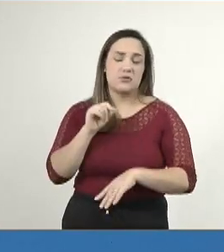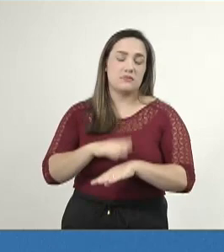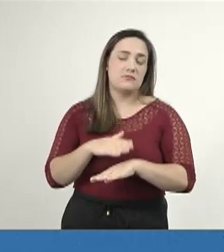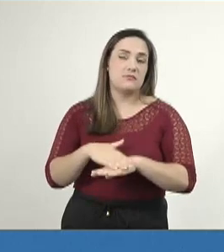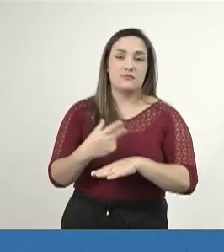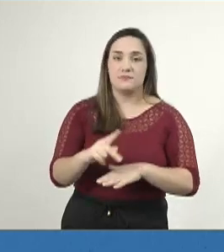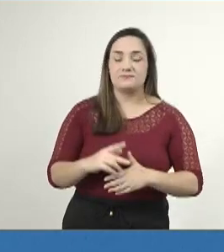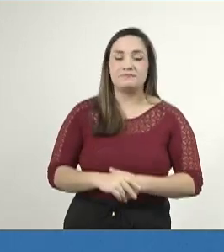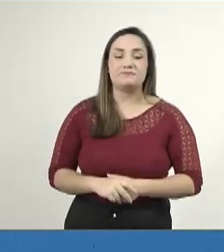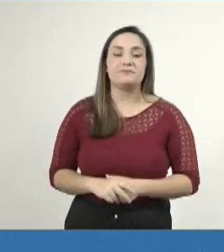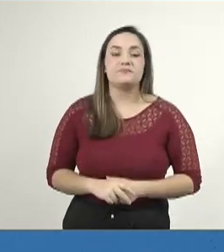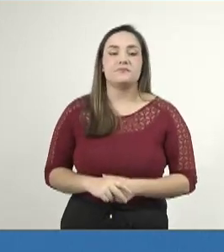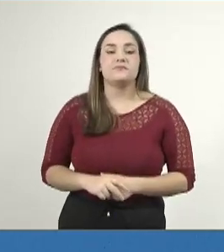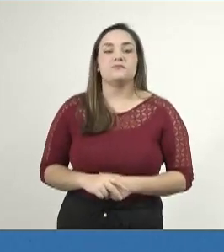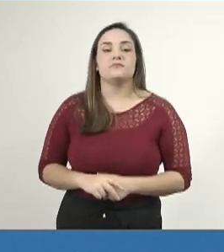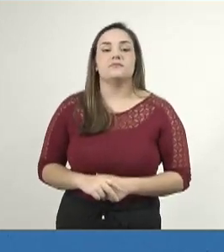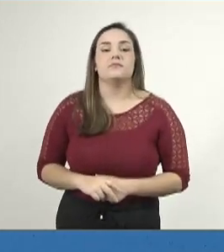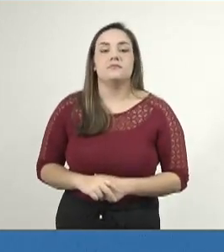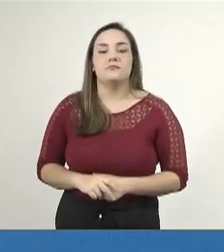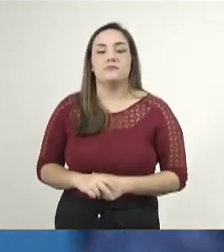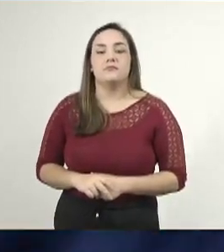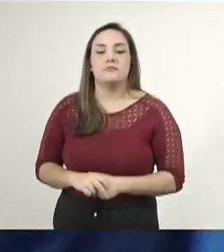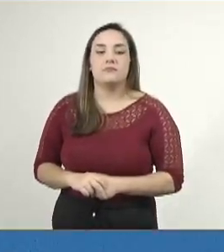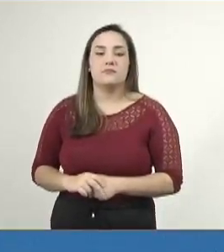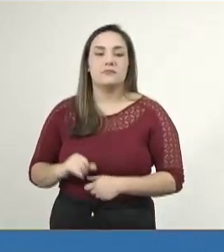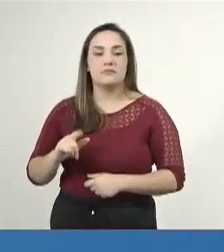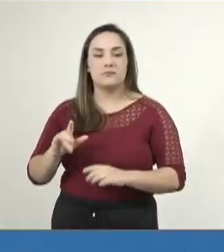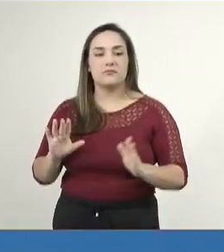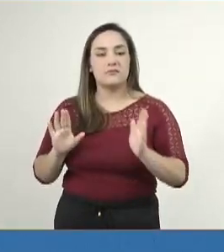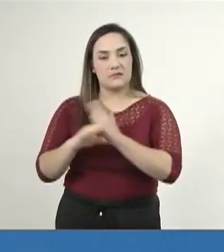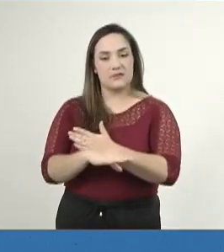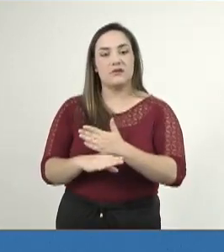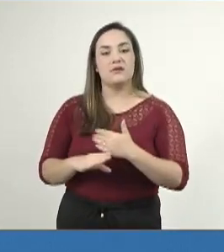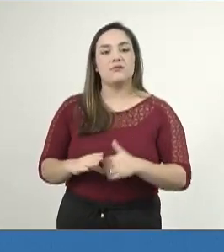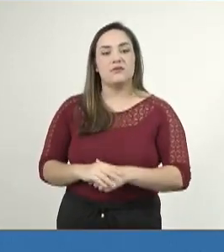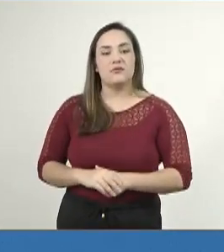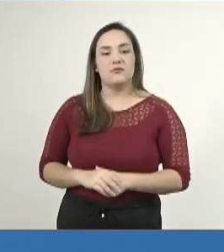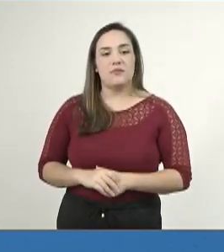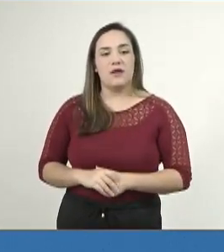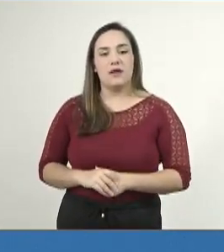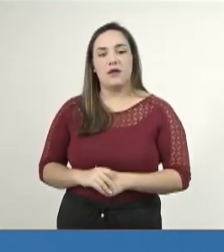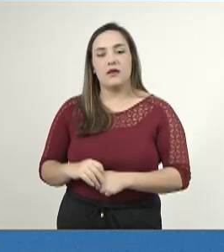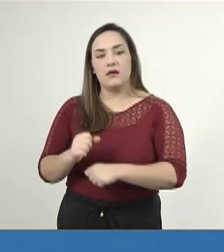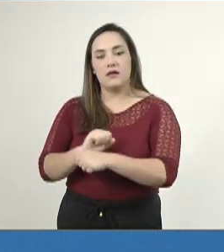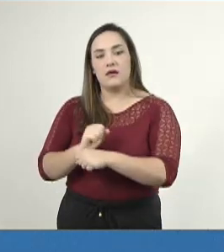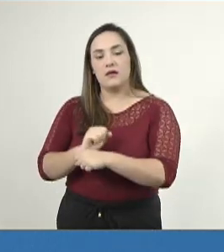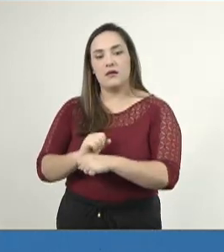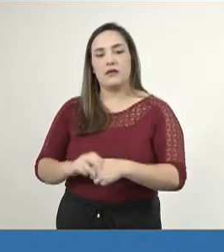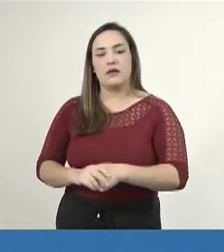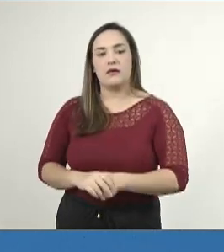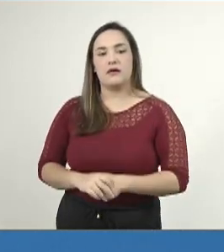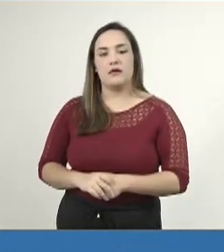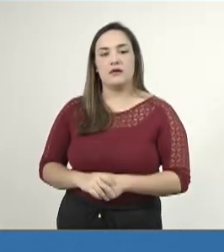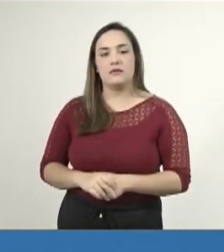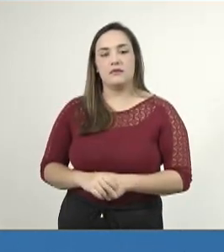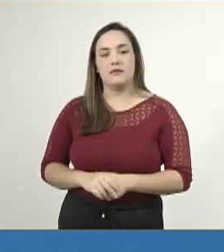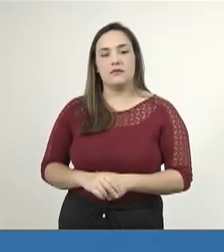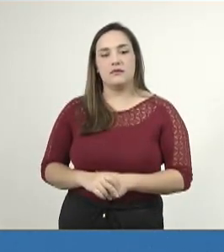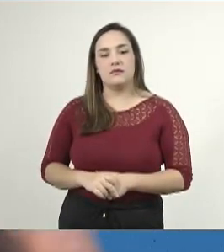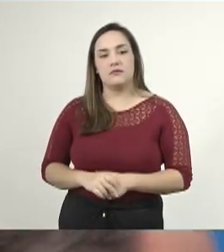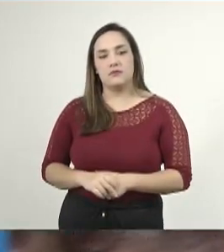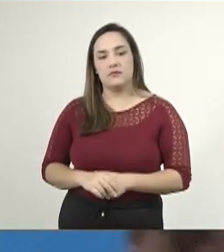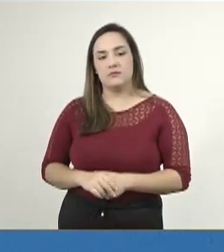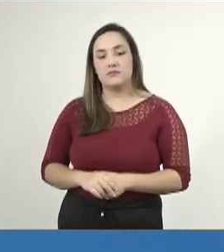Além disso, a medida não se aplica às transferências de jurisdição estadual, ou seja, em casos de mudança de Estado. Uma das vantagens dessa